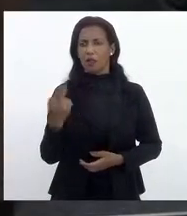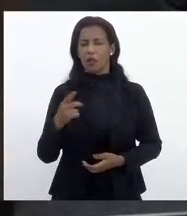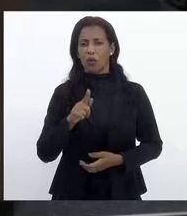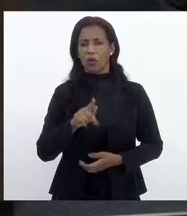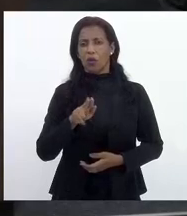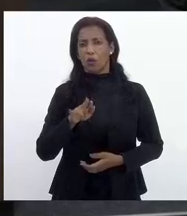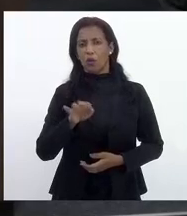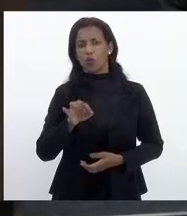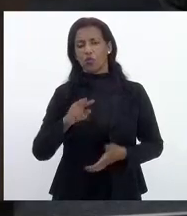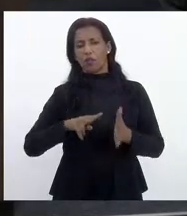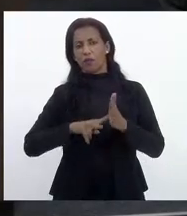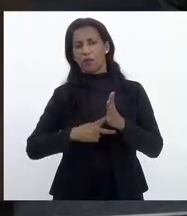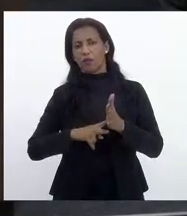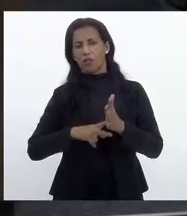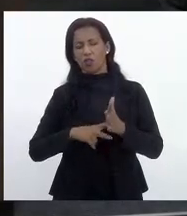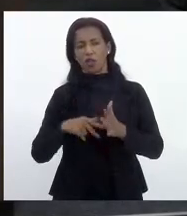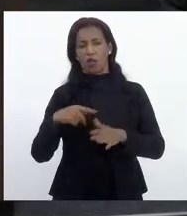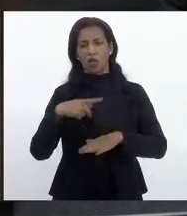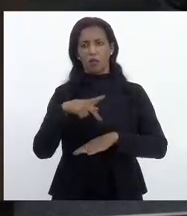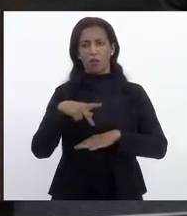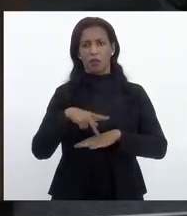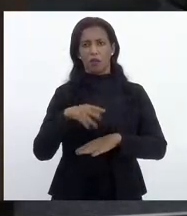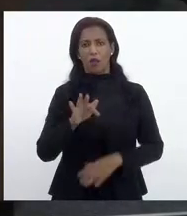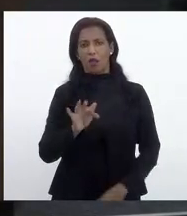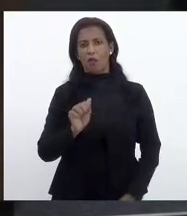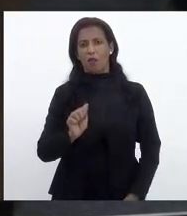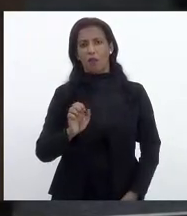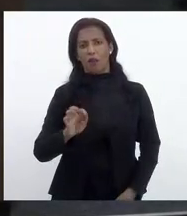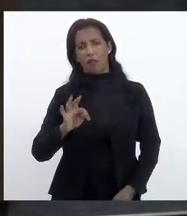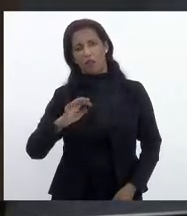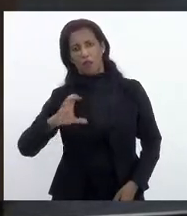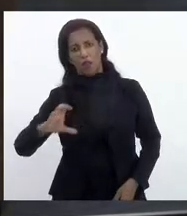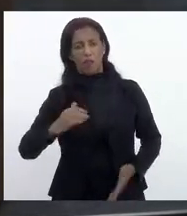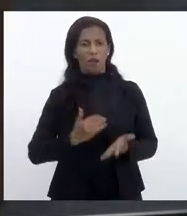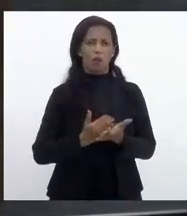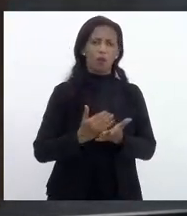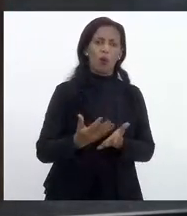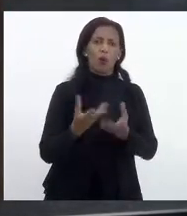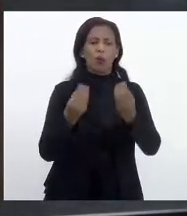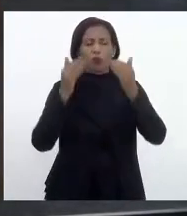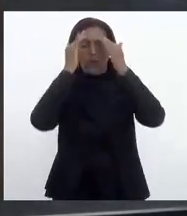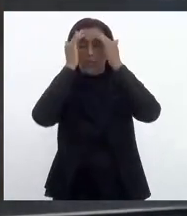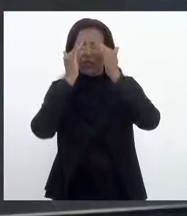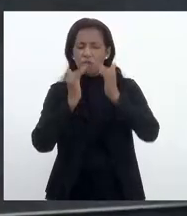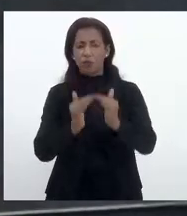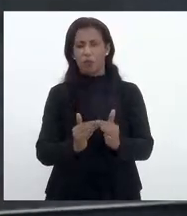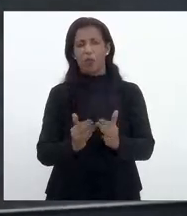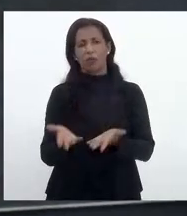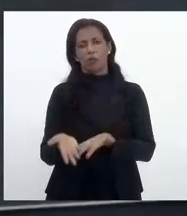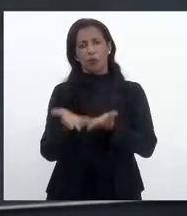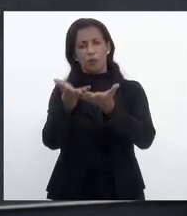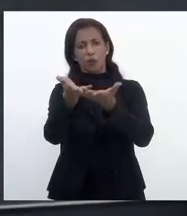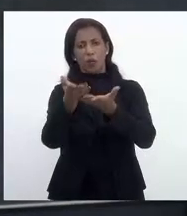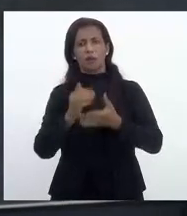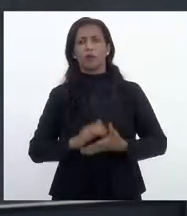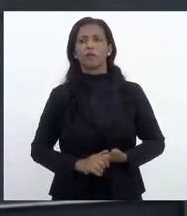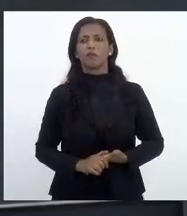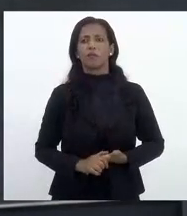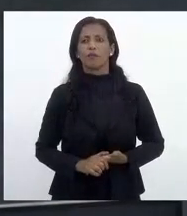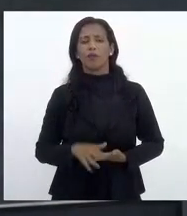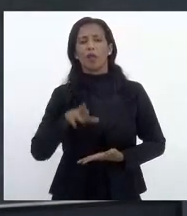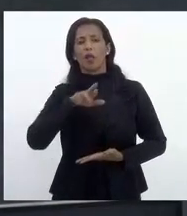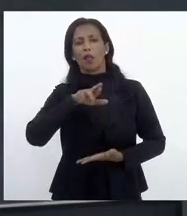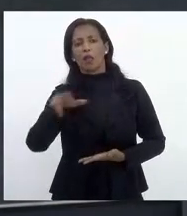nome é Gustavo sobre a seção sindical do ano sindicato Nacional na FAETEC eu gostaria de iniciar aqui com muito respeito de novo Deputado é